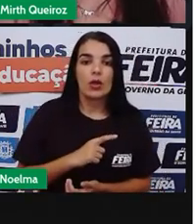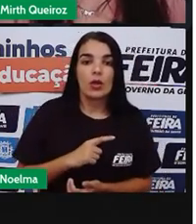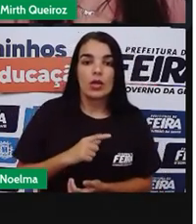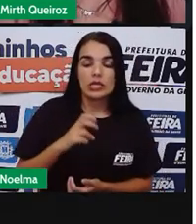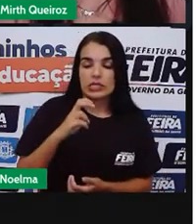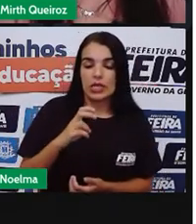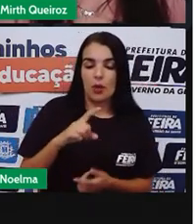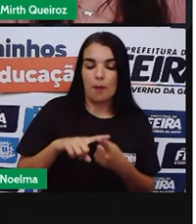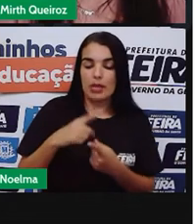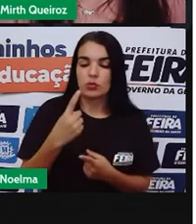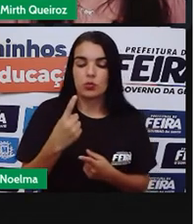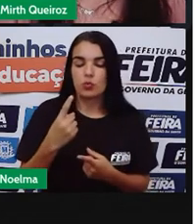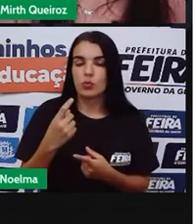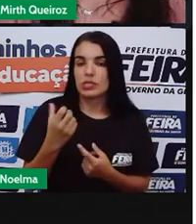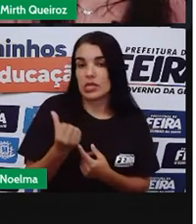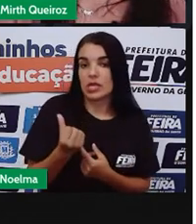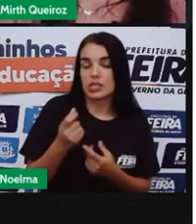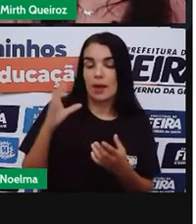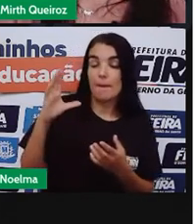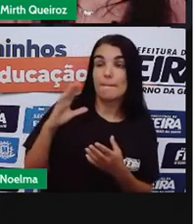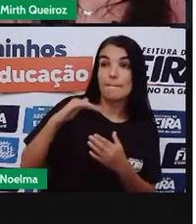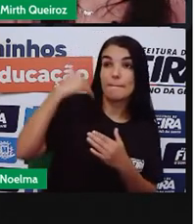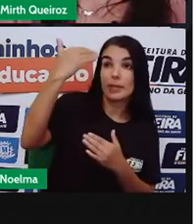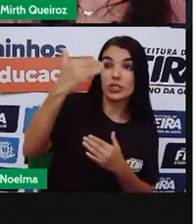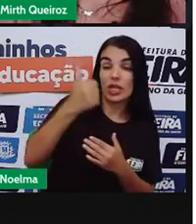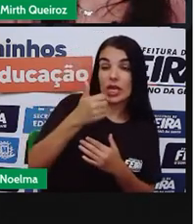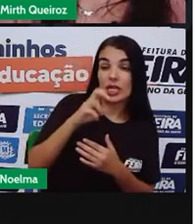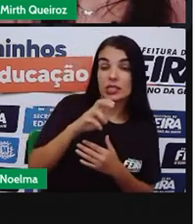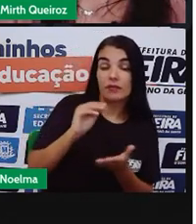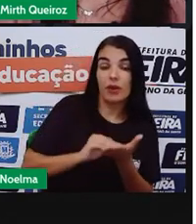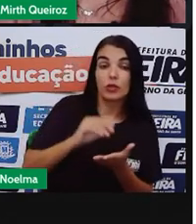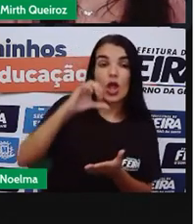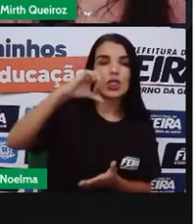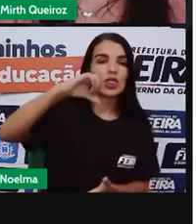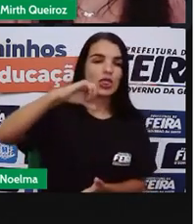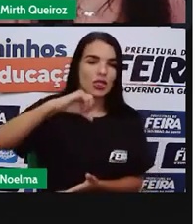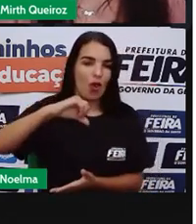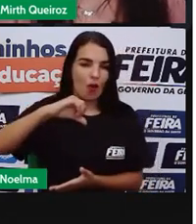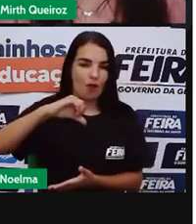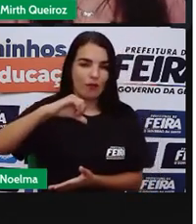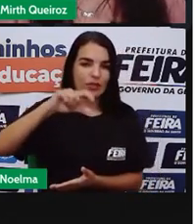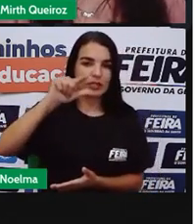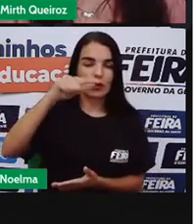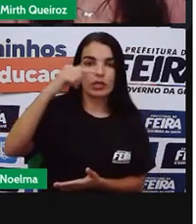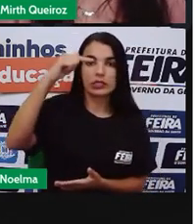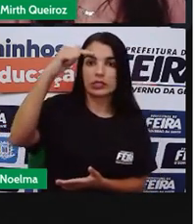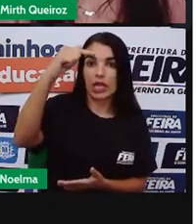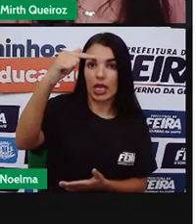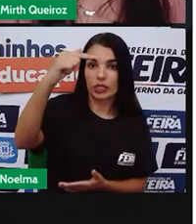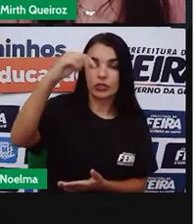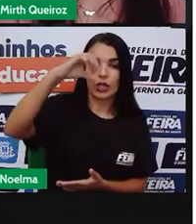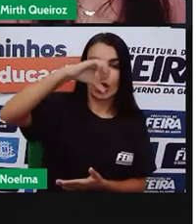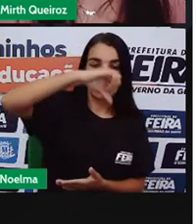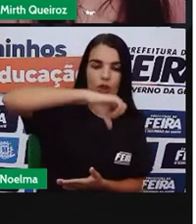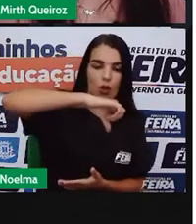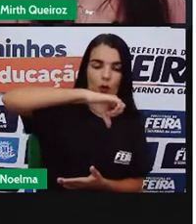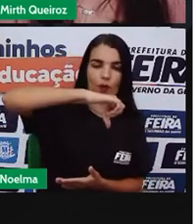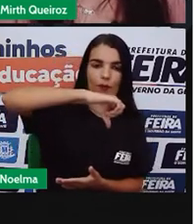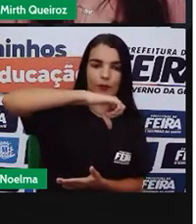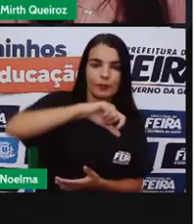1, 6. Para 15, faltam quanto? 9. Então, nós já sabemos que é 7 e